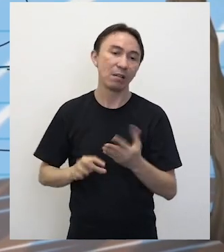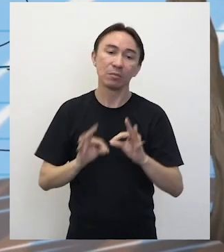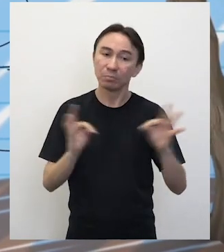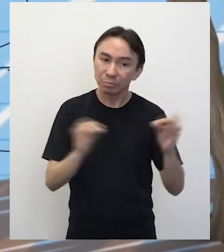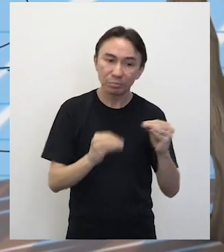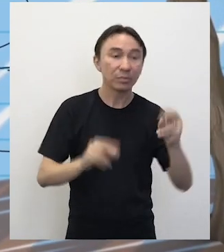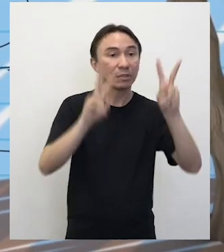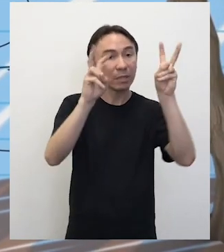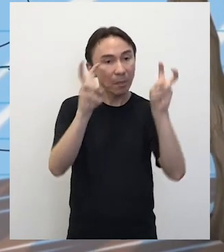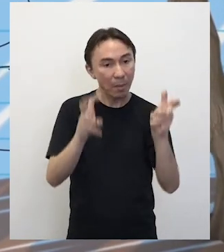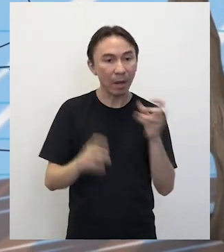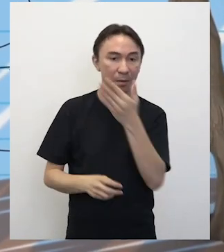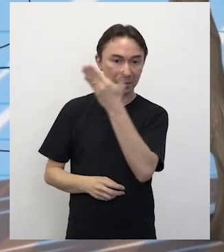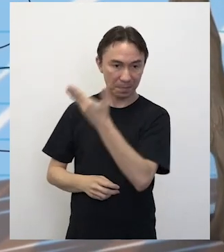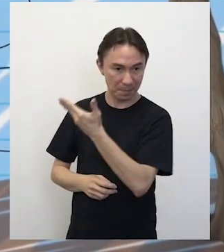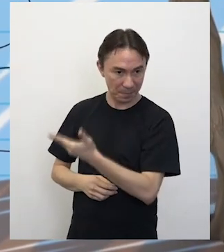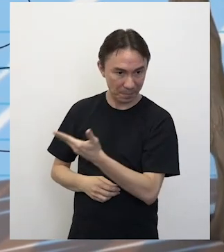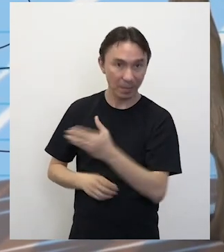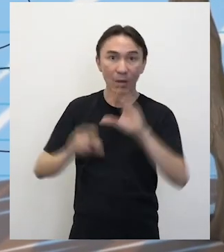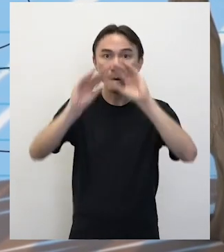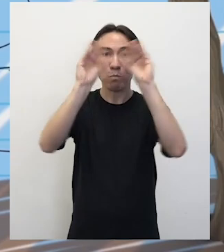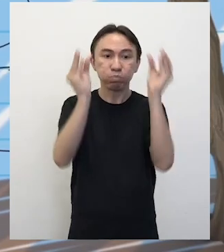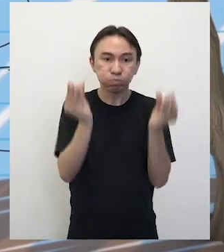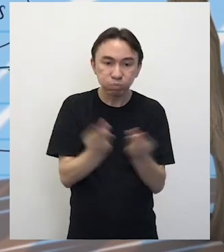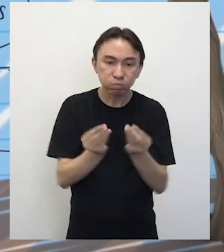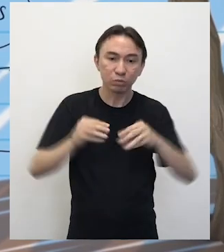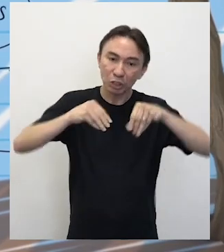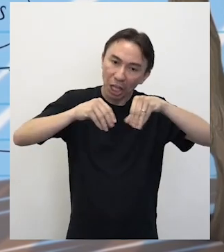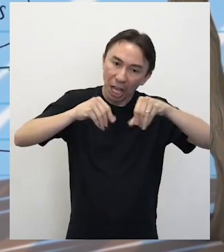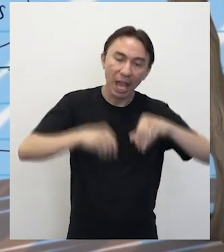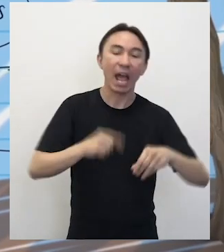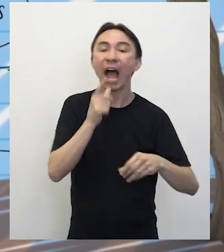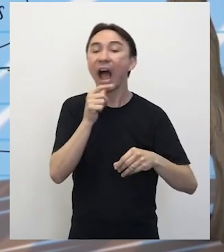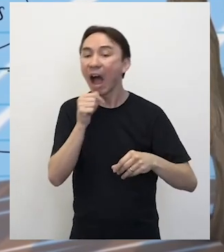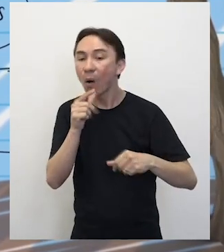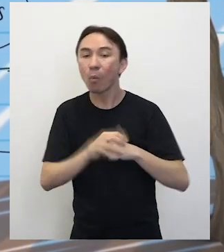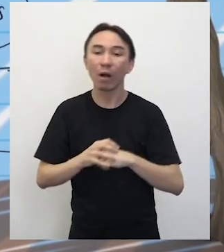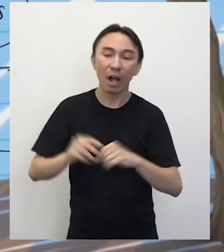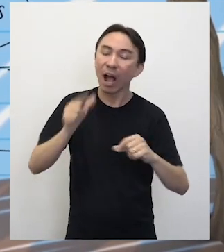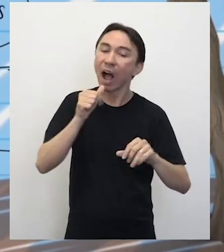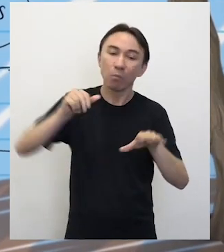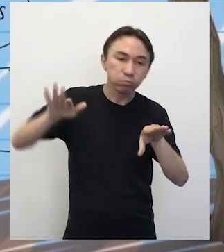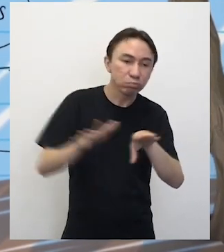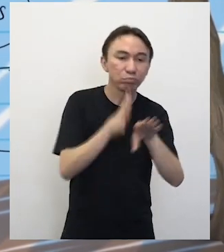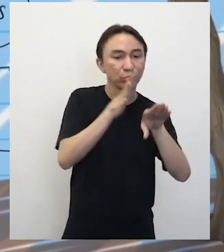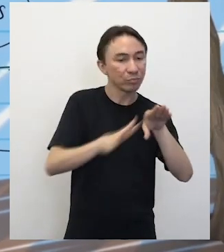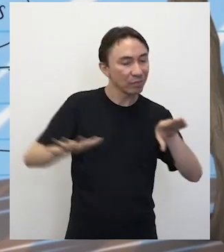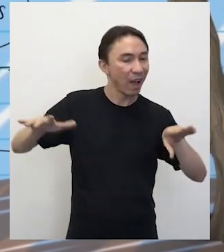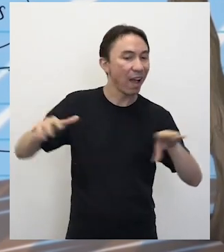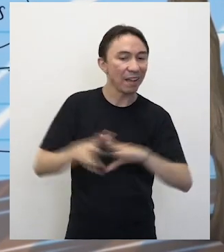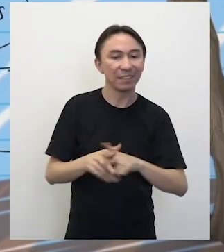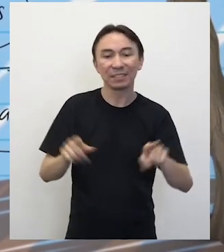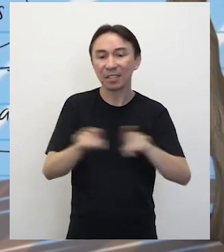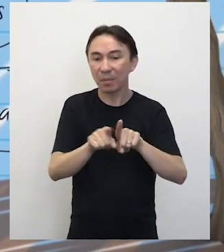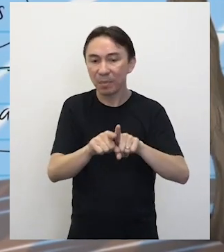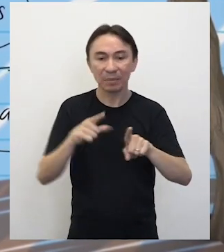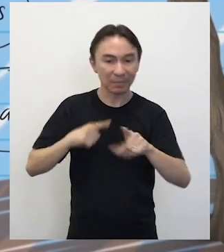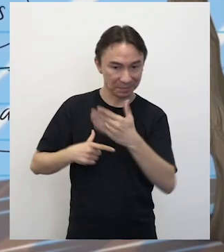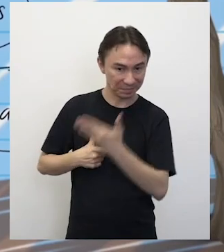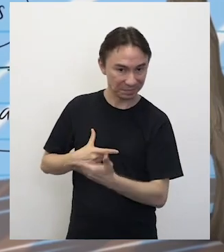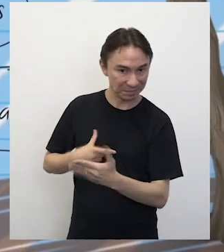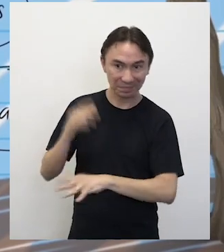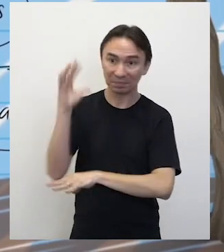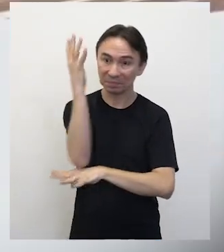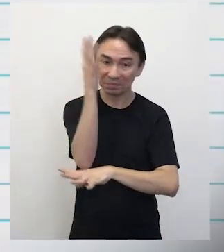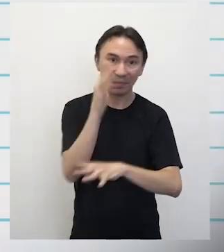temas atmosfera, terra, água doce, oceanos, mares e áreas costeiras, biodiversidade e saneamento. Já